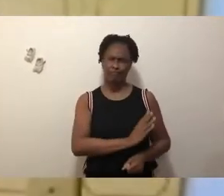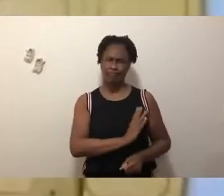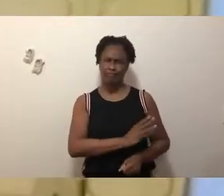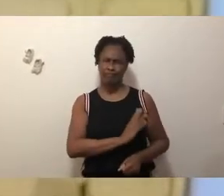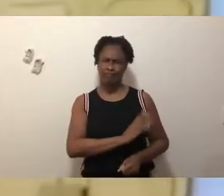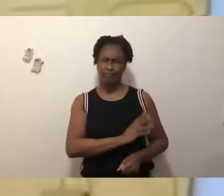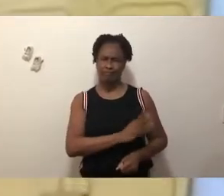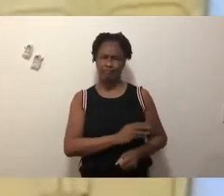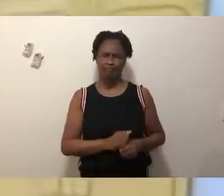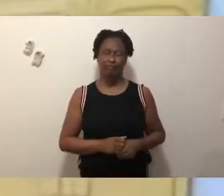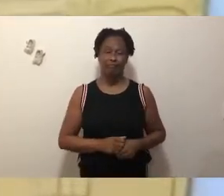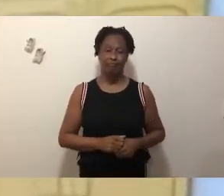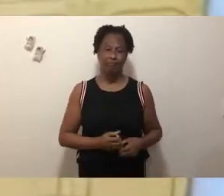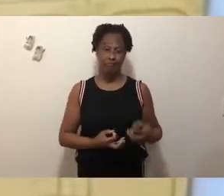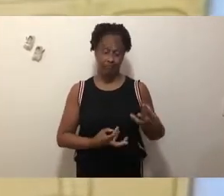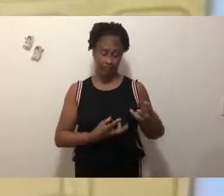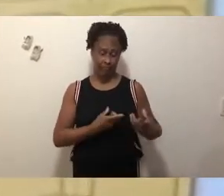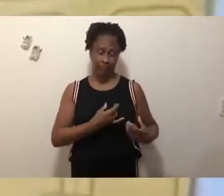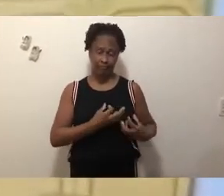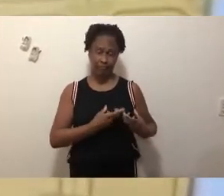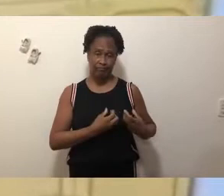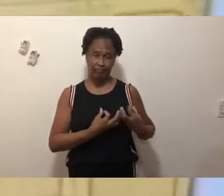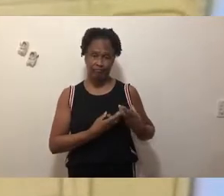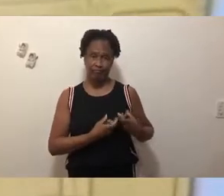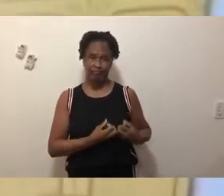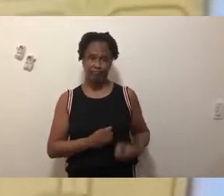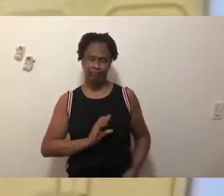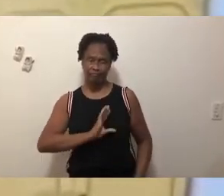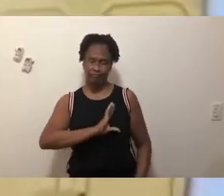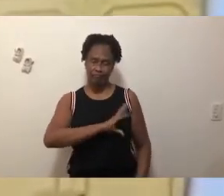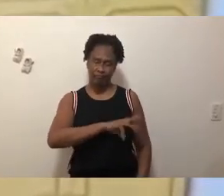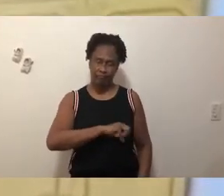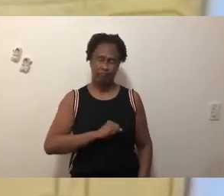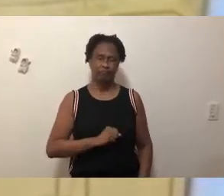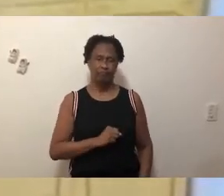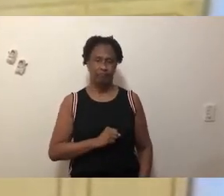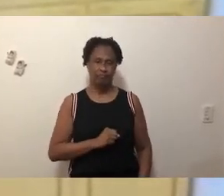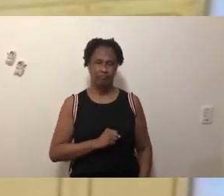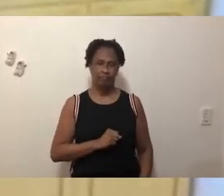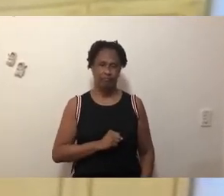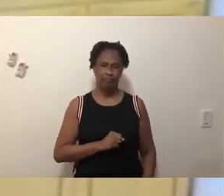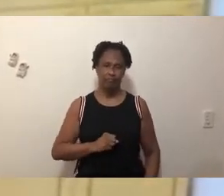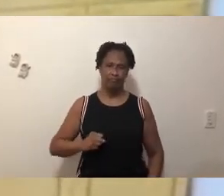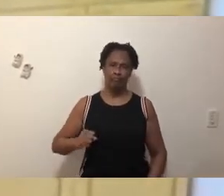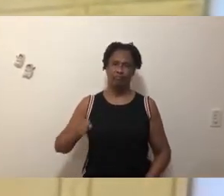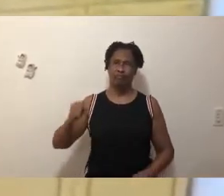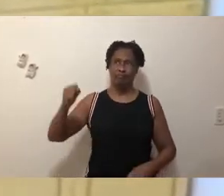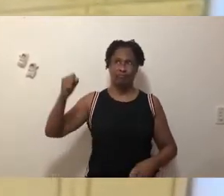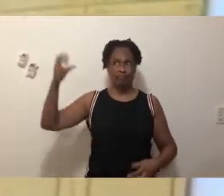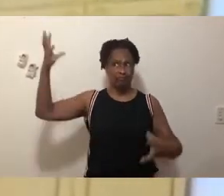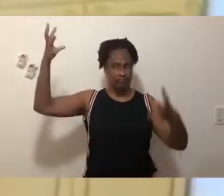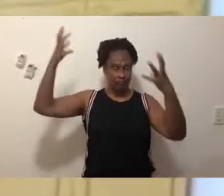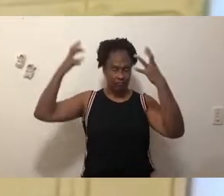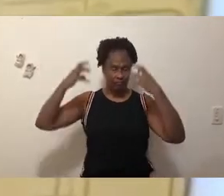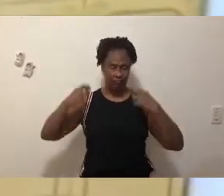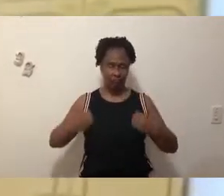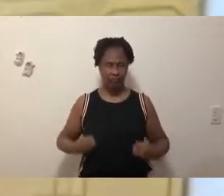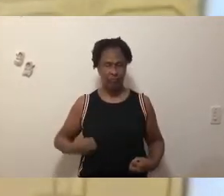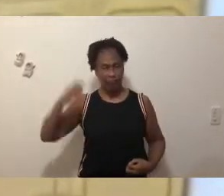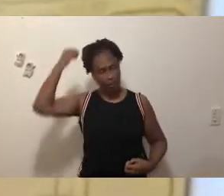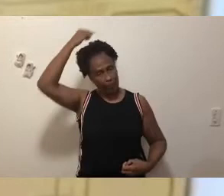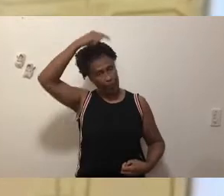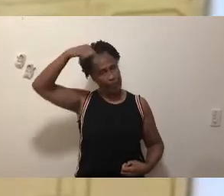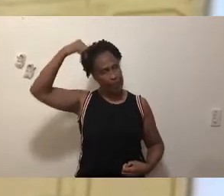dos vossos fiéis e acendei neles o fogo do vosso amor. Enviai, Senhor,